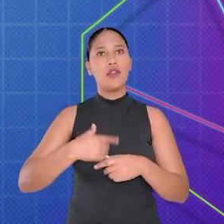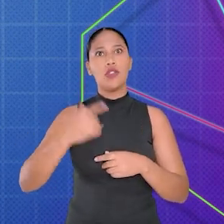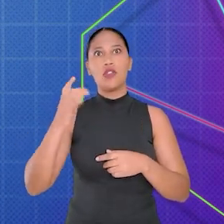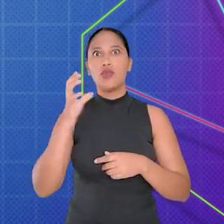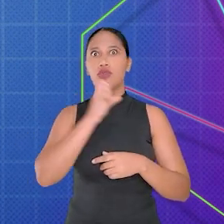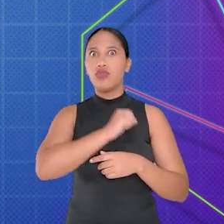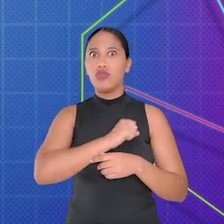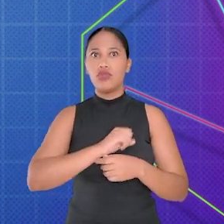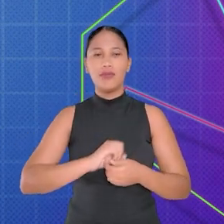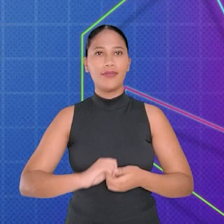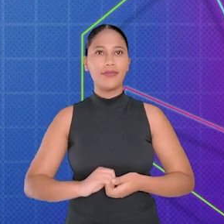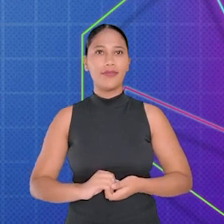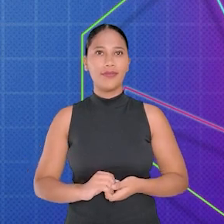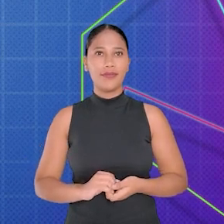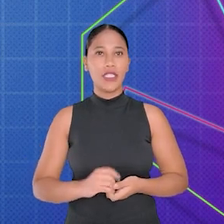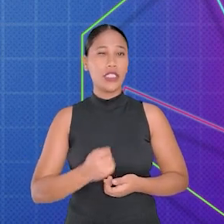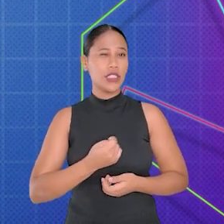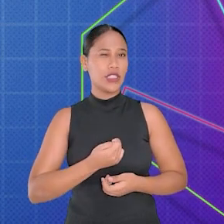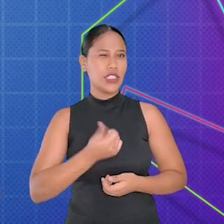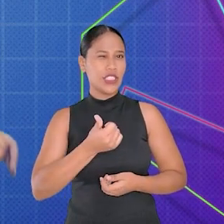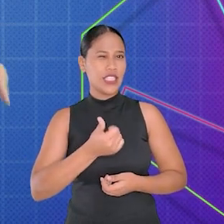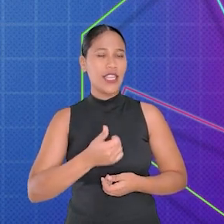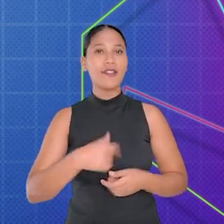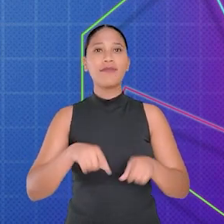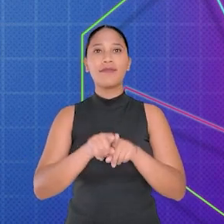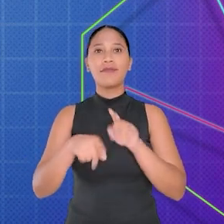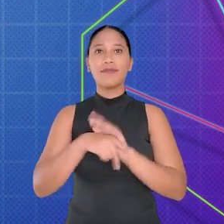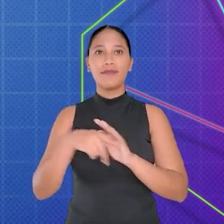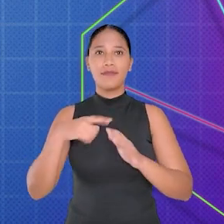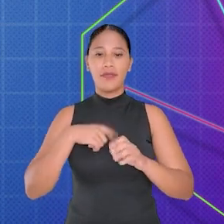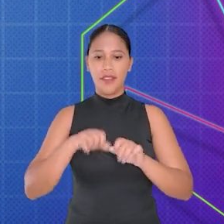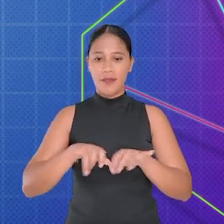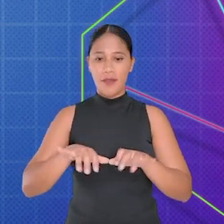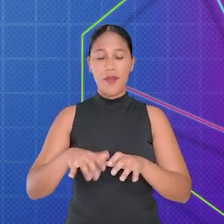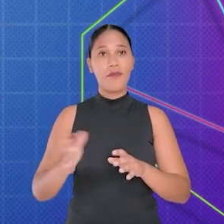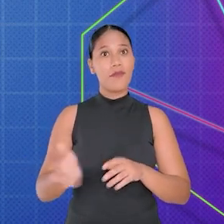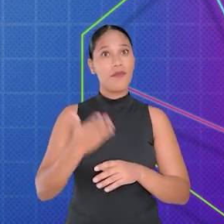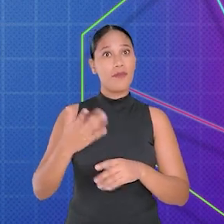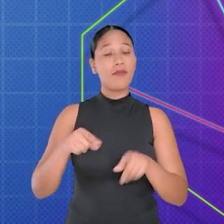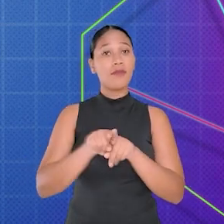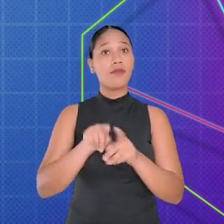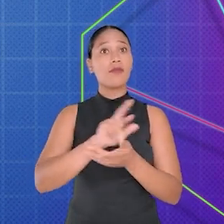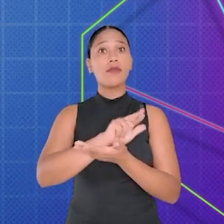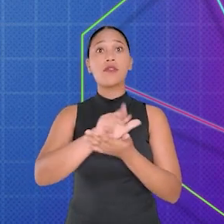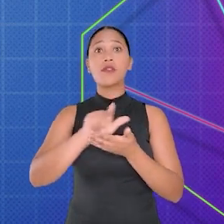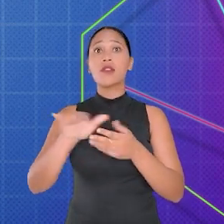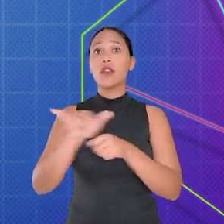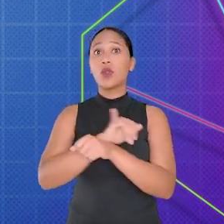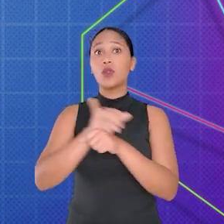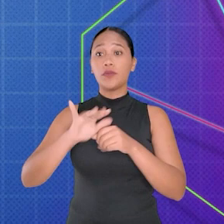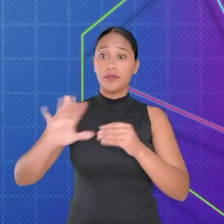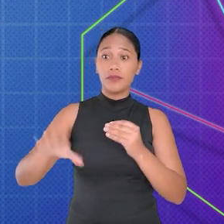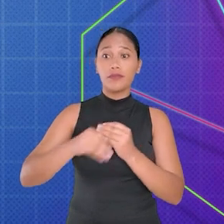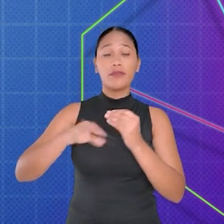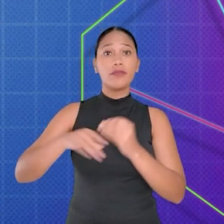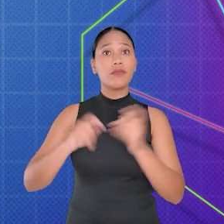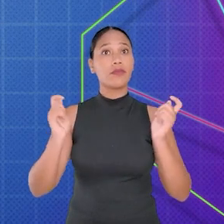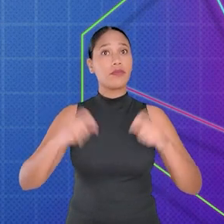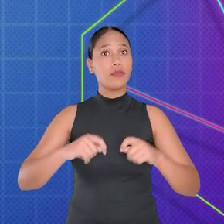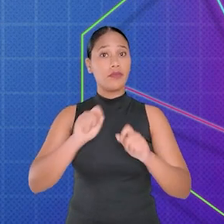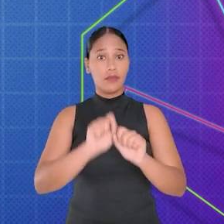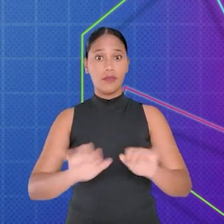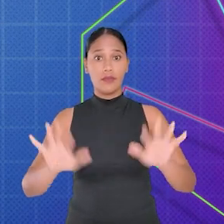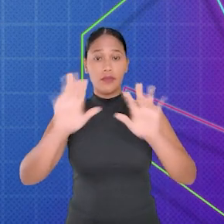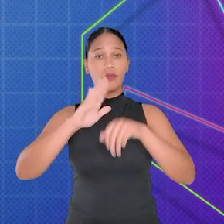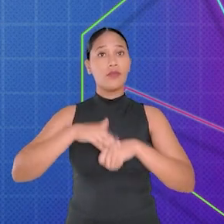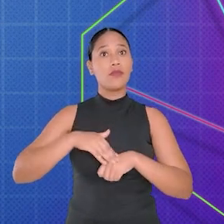aumentar sua produtividade no Blender. Dicas! Além dos atalhos de teclado e menus contextuais, existem vários recursos adicionais que podem tornar